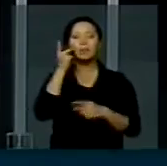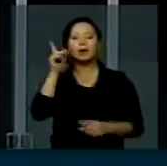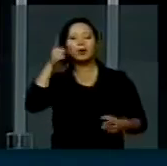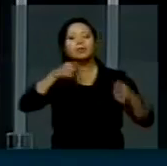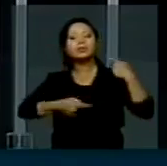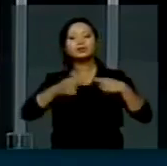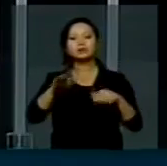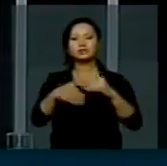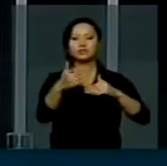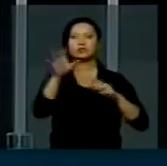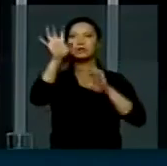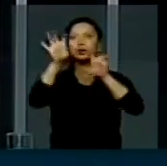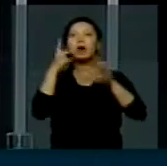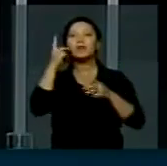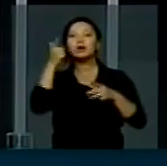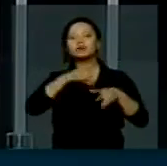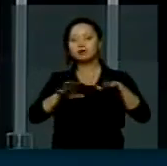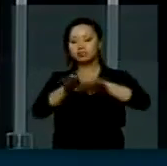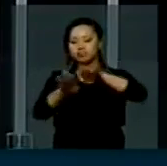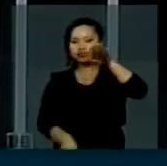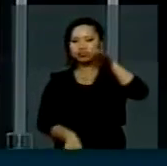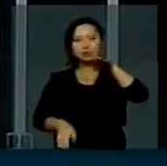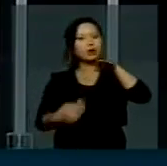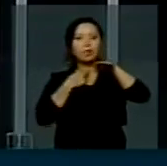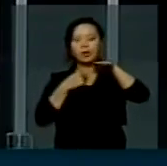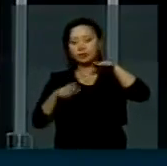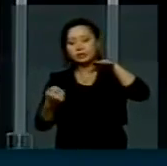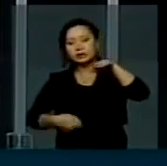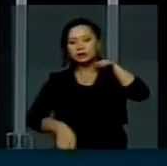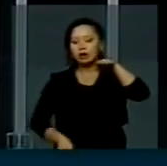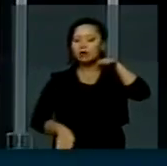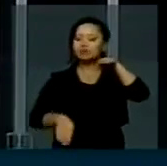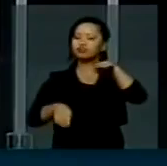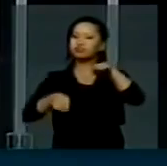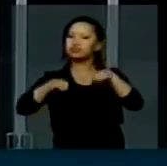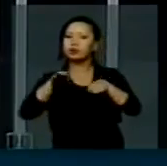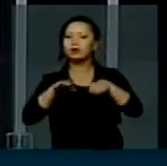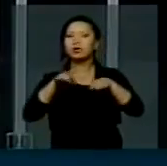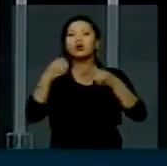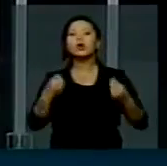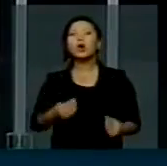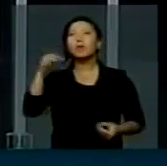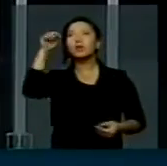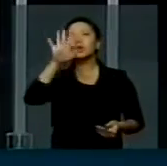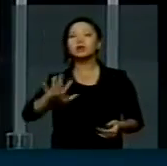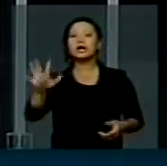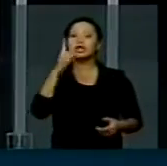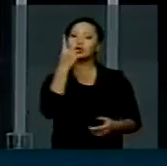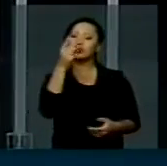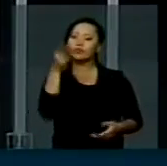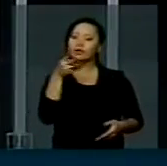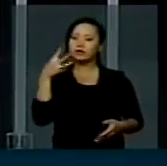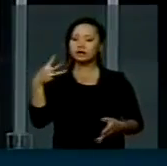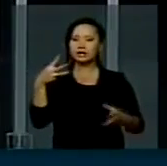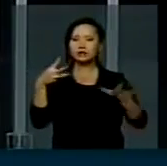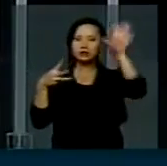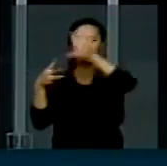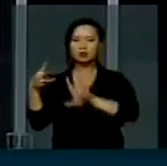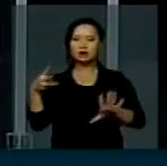para diminuir as disparidades. Não pode o Nordeste ter 1/3 dos brasileiros e responder por menos de